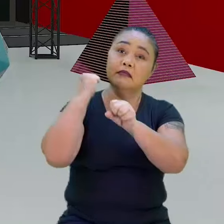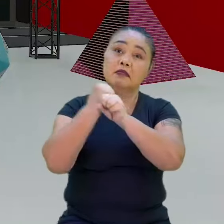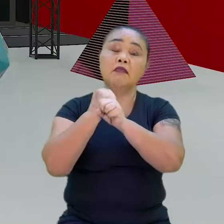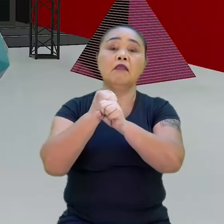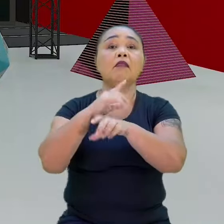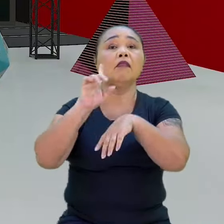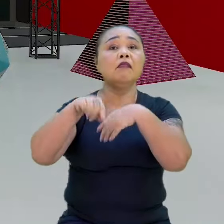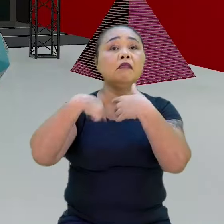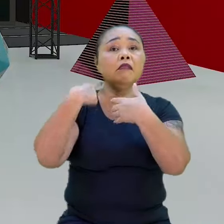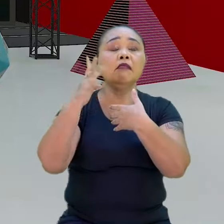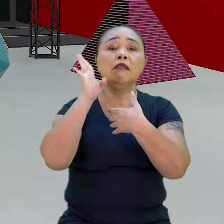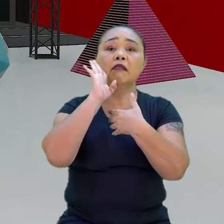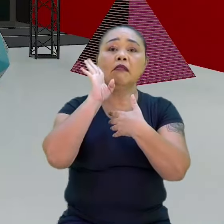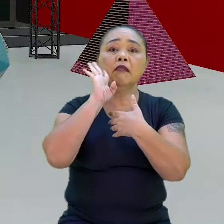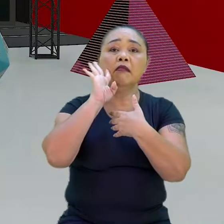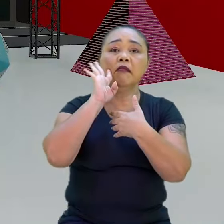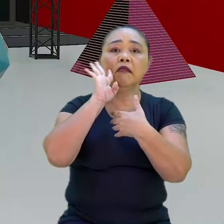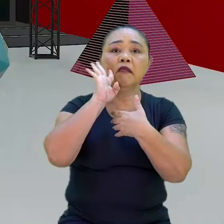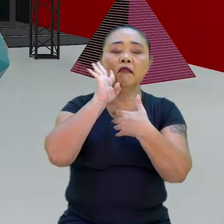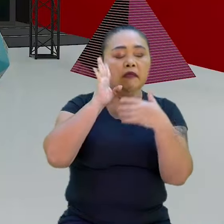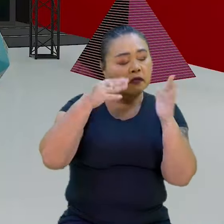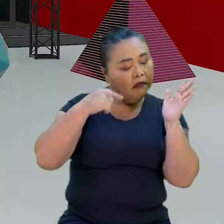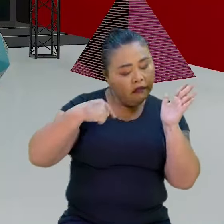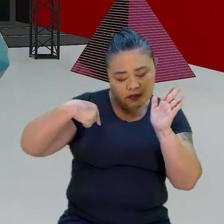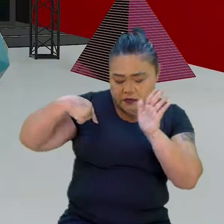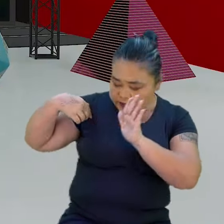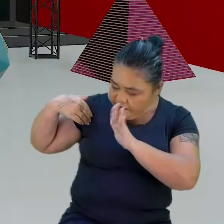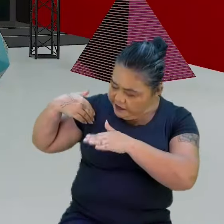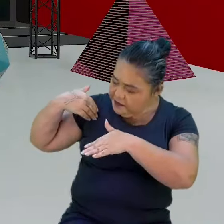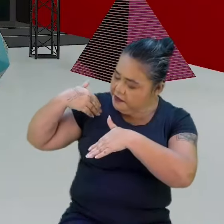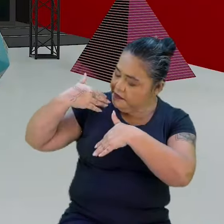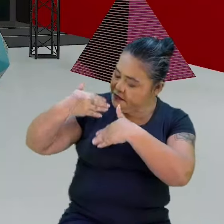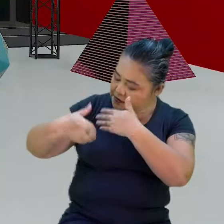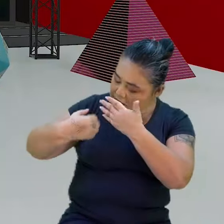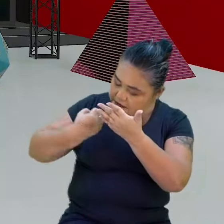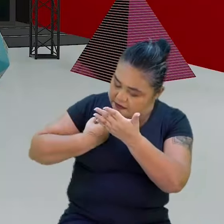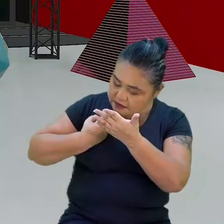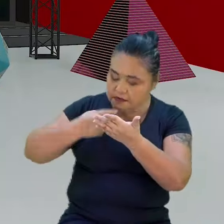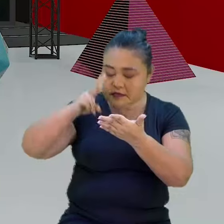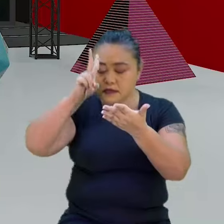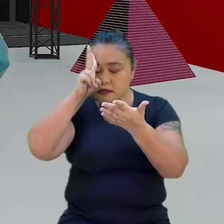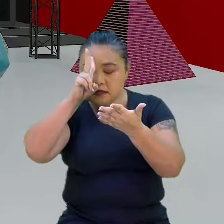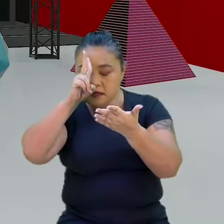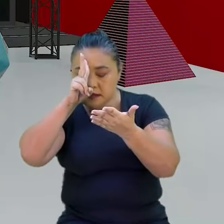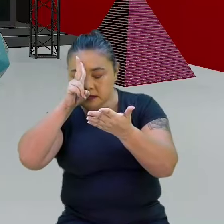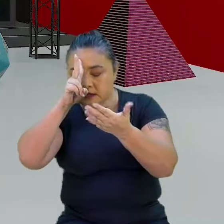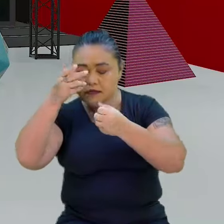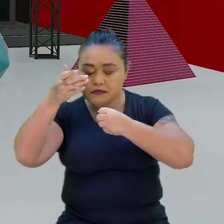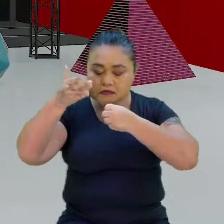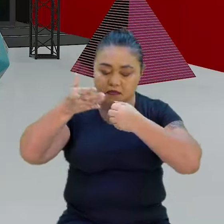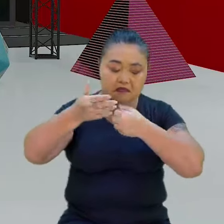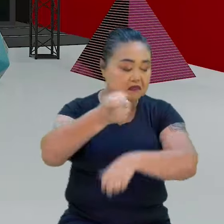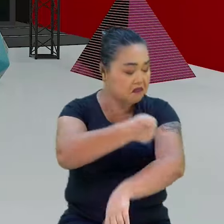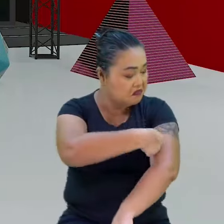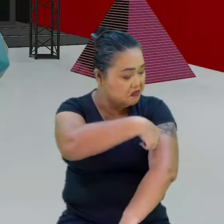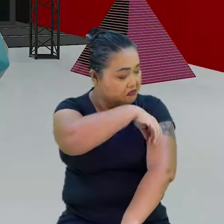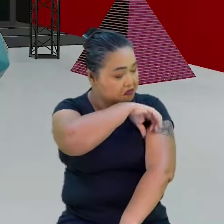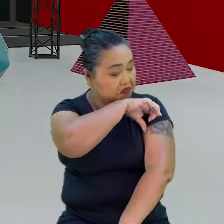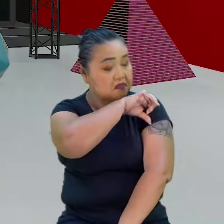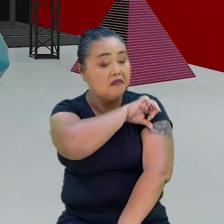olha só que legal nós passamos desde a construção de números Relembrando lá o seu Ensino Fundamental Todinho até